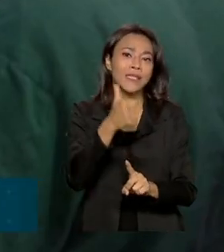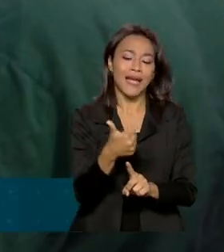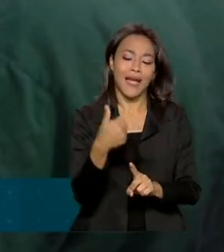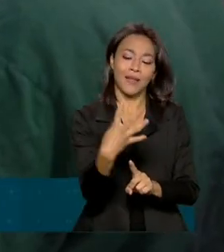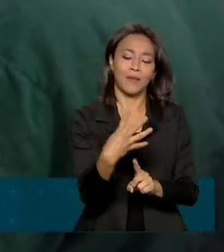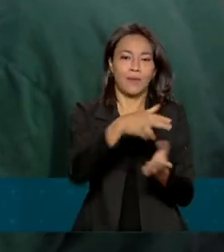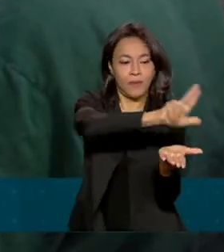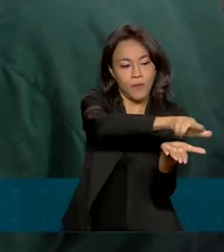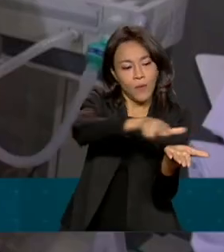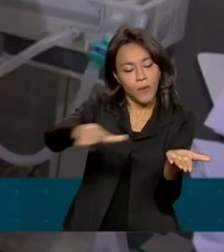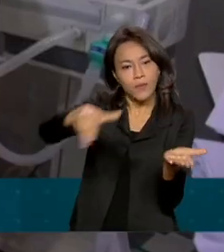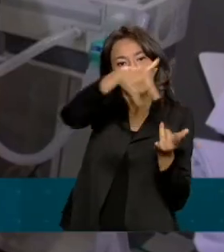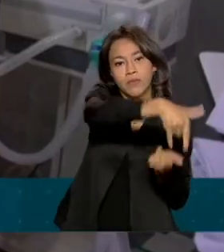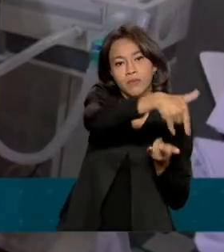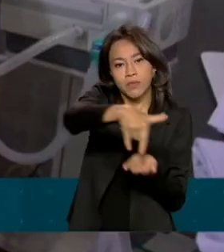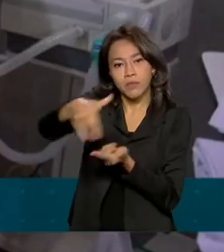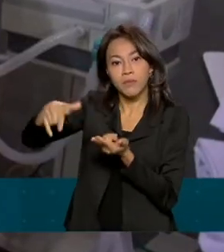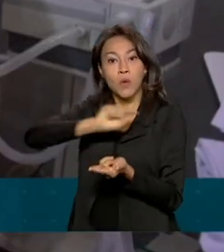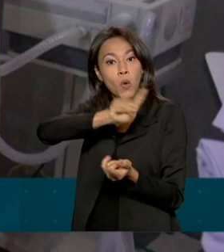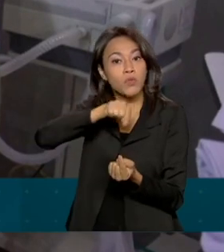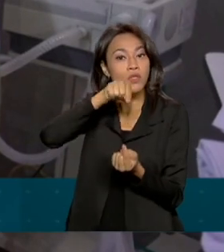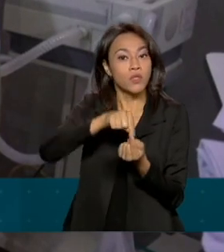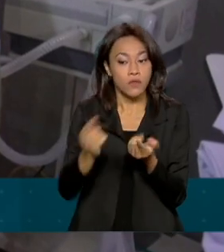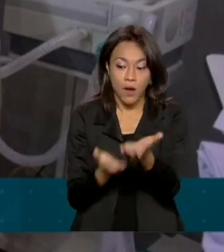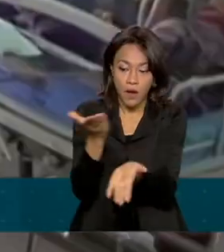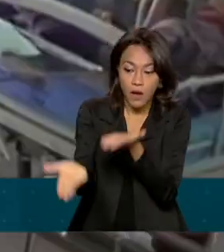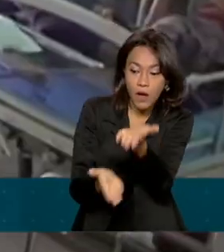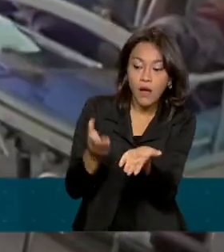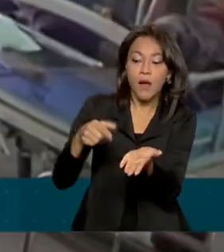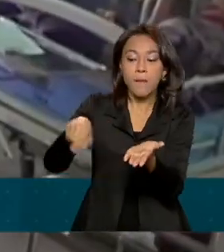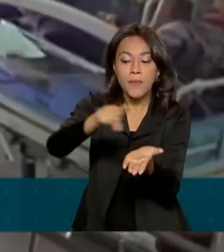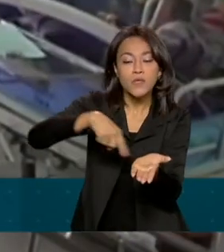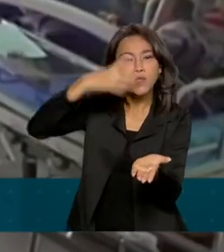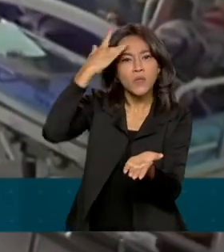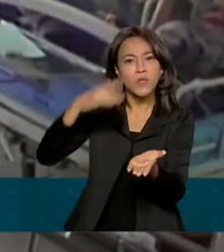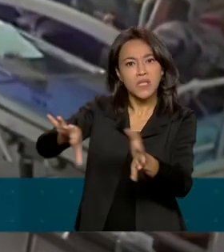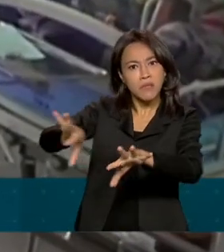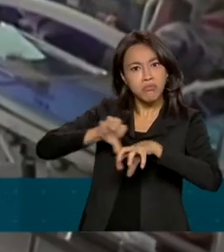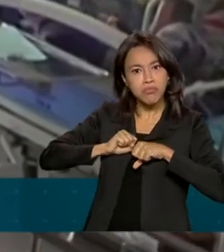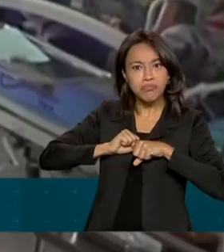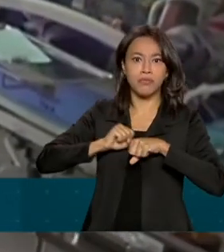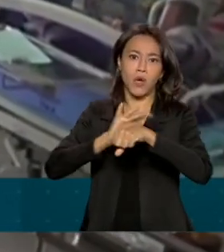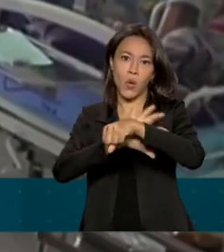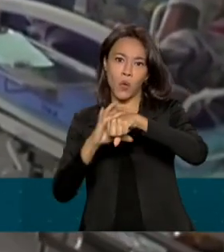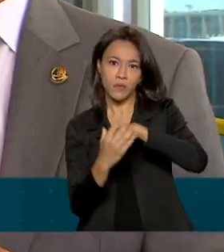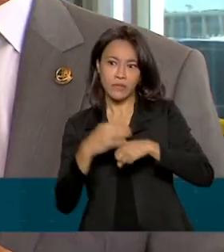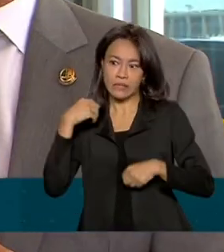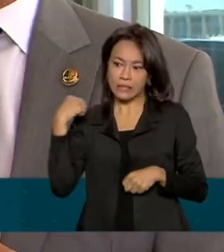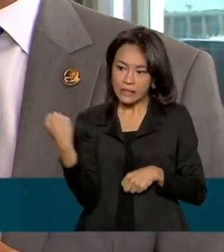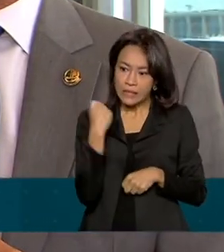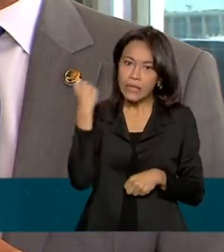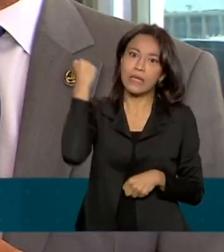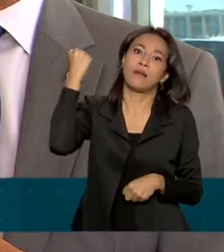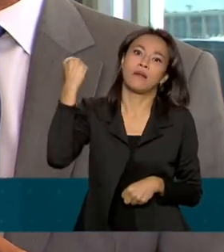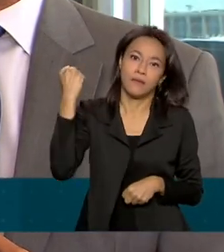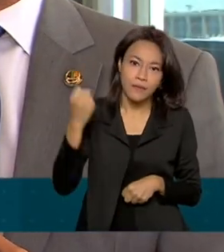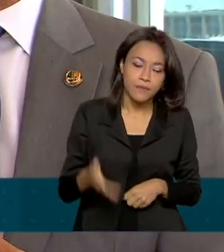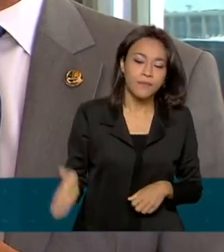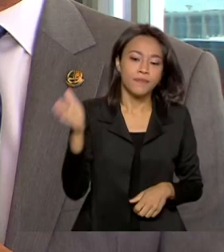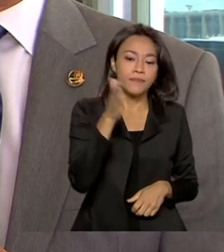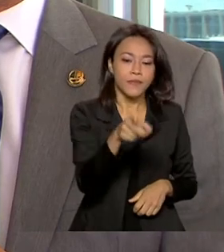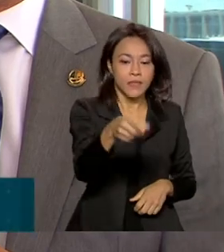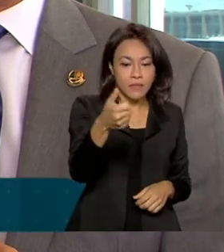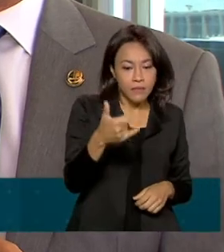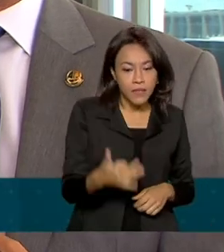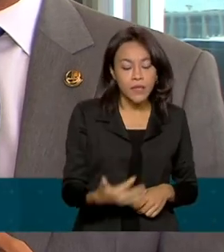A medida é para garantir assistência aos pacientes que desenvolvam formas graves ou gravíssimas da doença. O que nós observamos